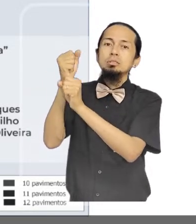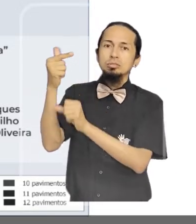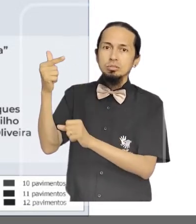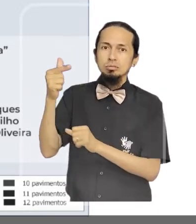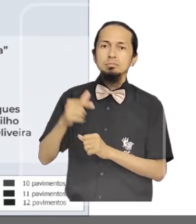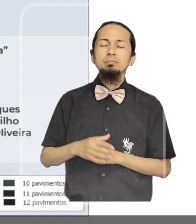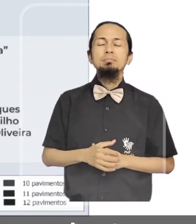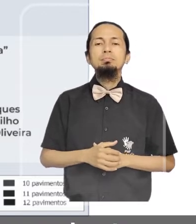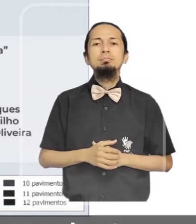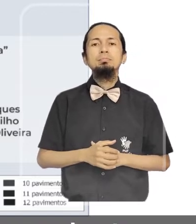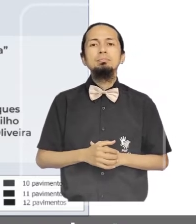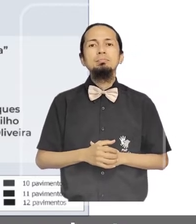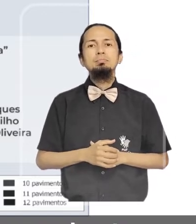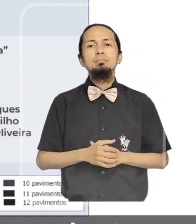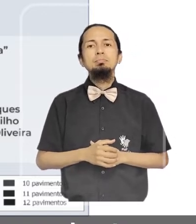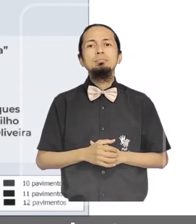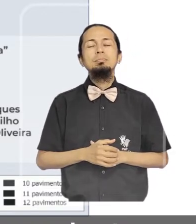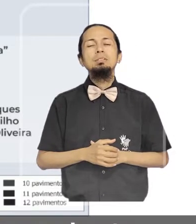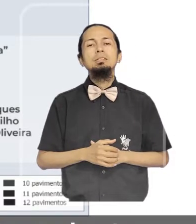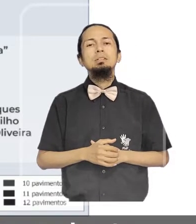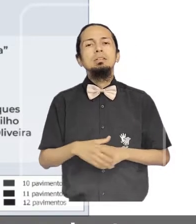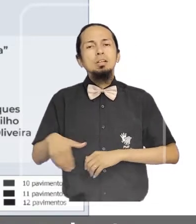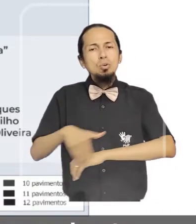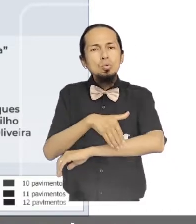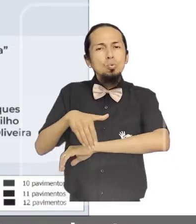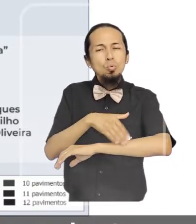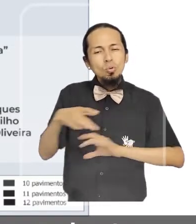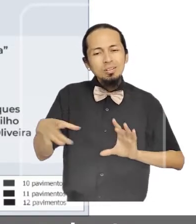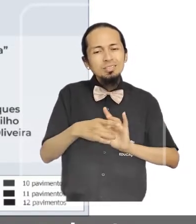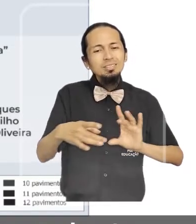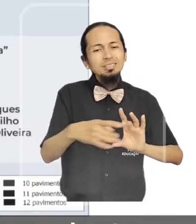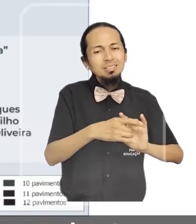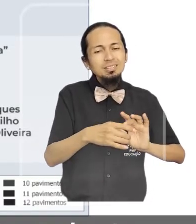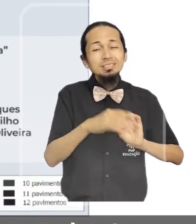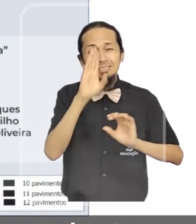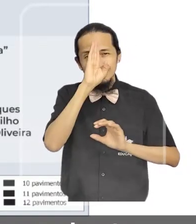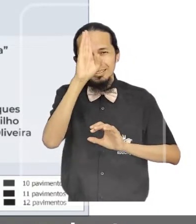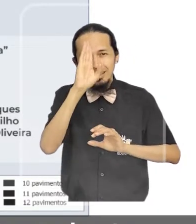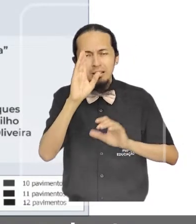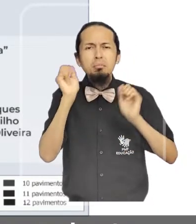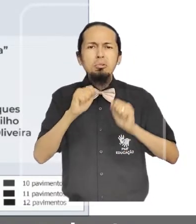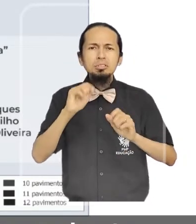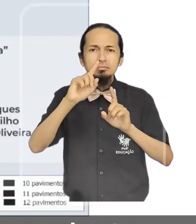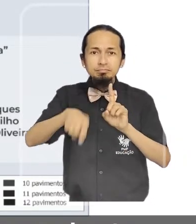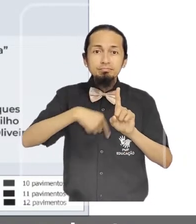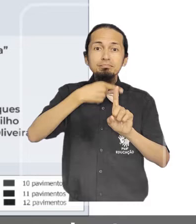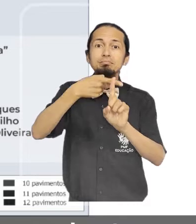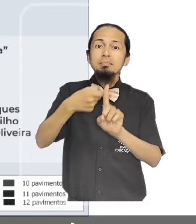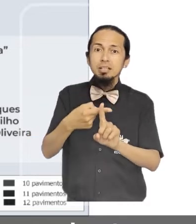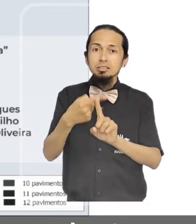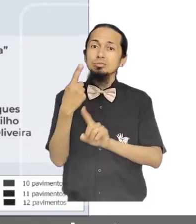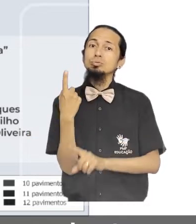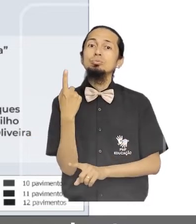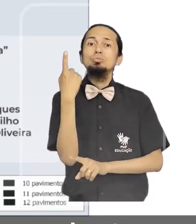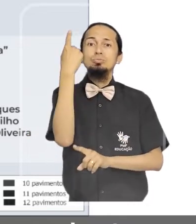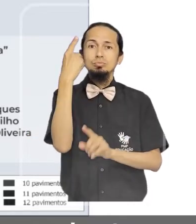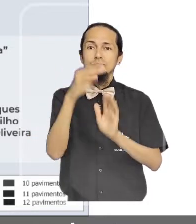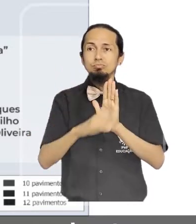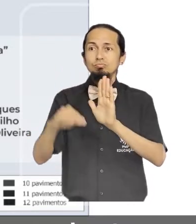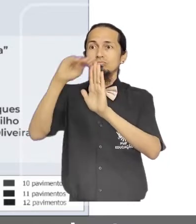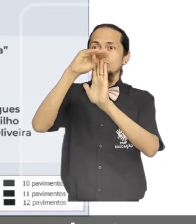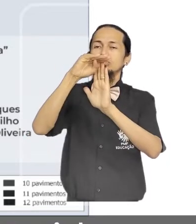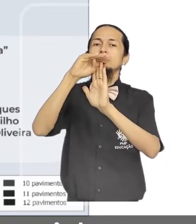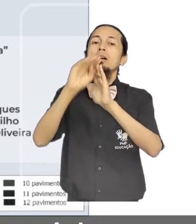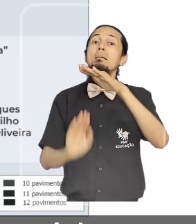outorga onerosa. Vias integradoras, centrais e regionais distritais poderão ter acréscimo de mais